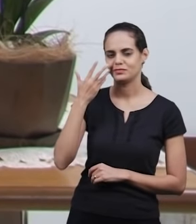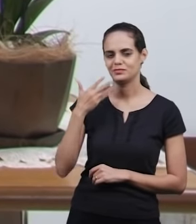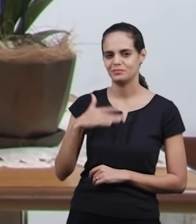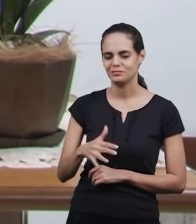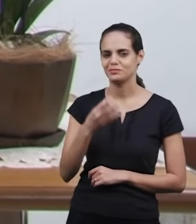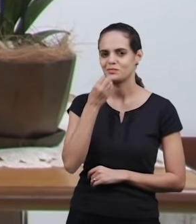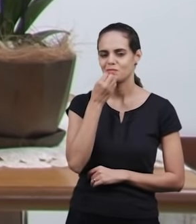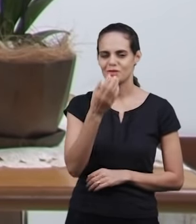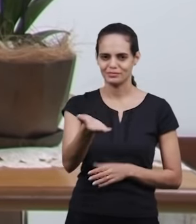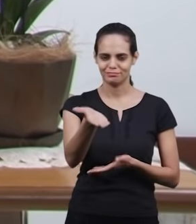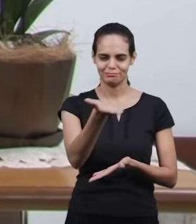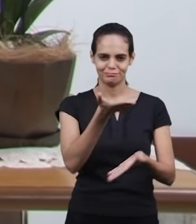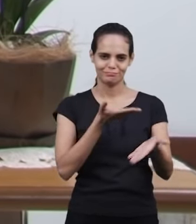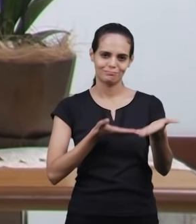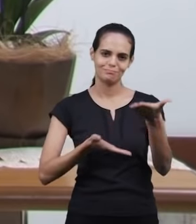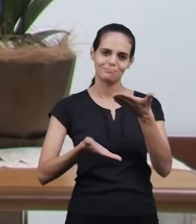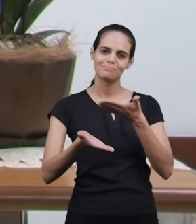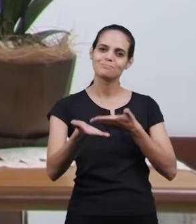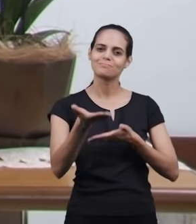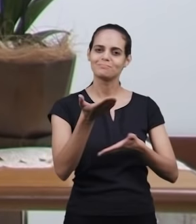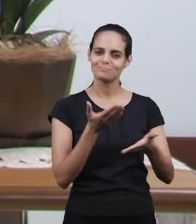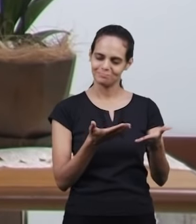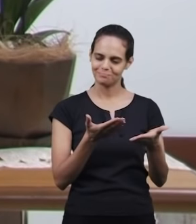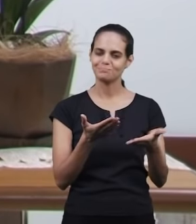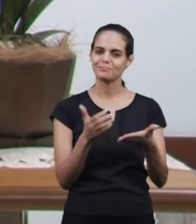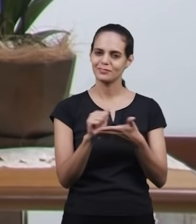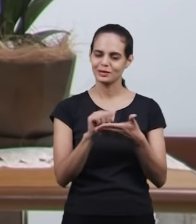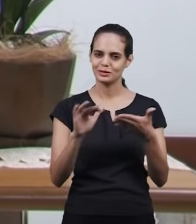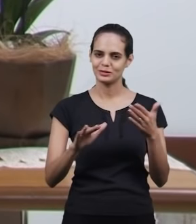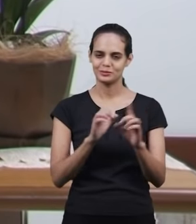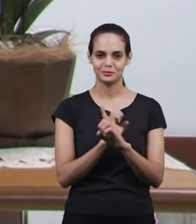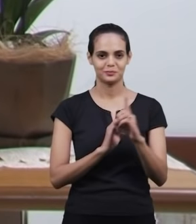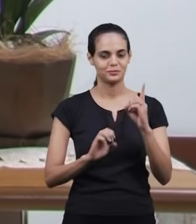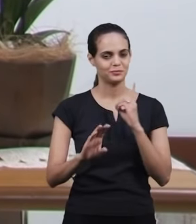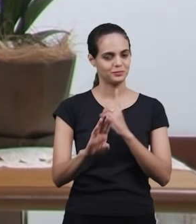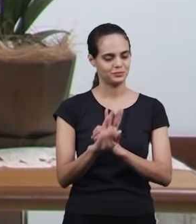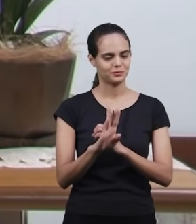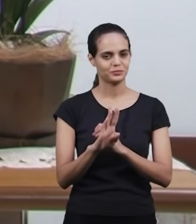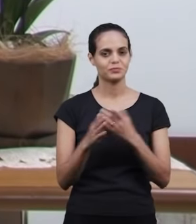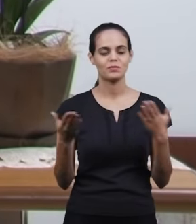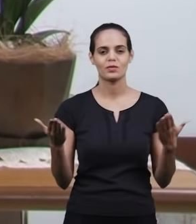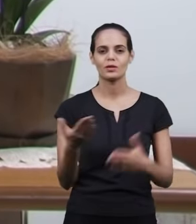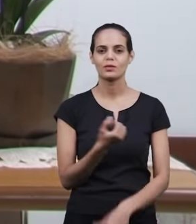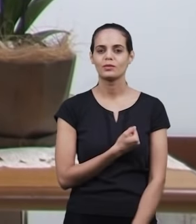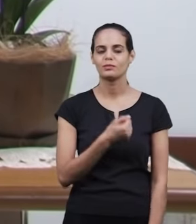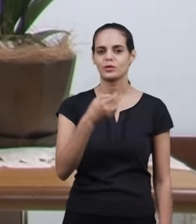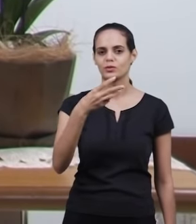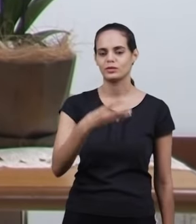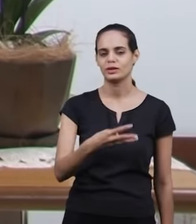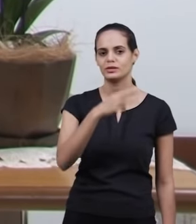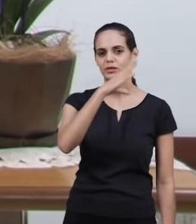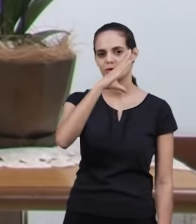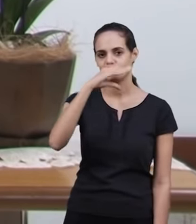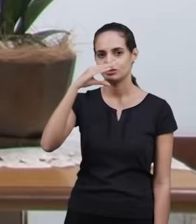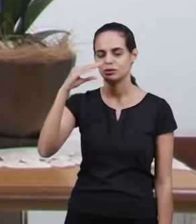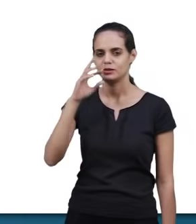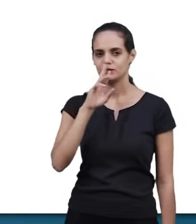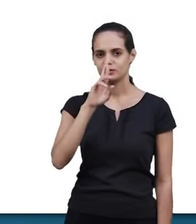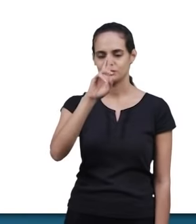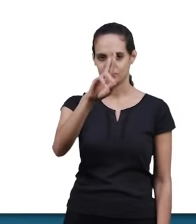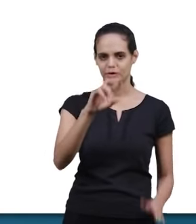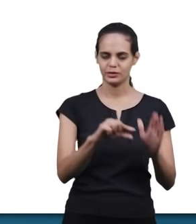criança. É muito bom vê-los envolvidos nesta nobre tarefa. Vamos agora à pergunta 3, que será respondida por um